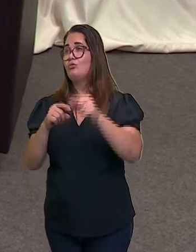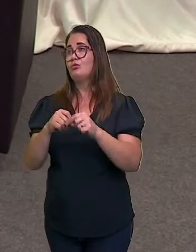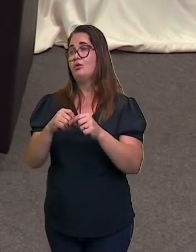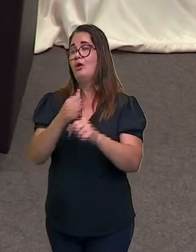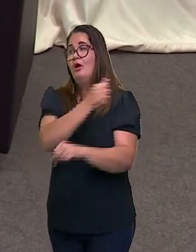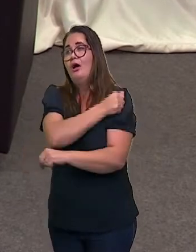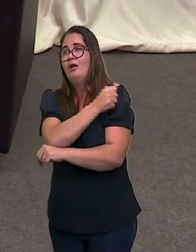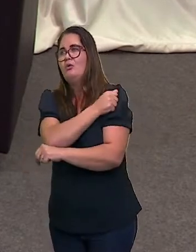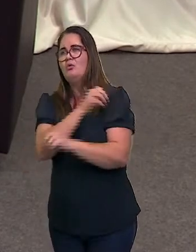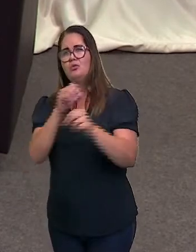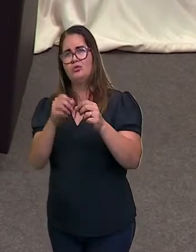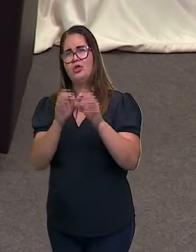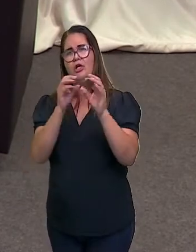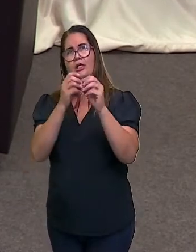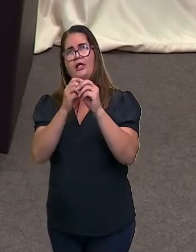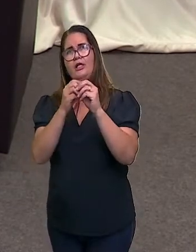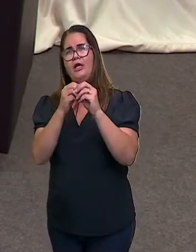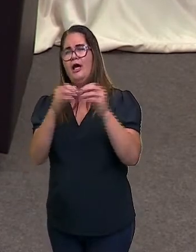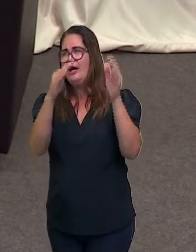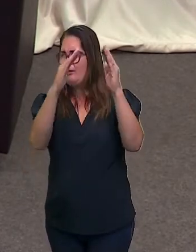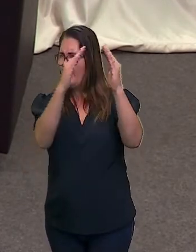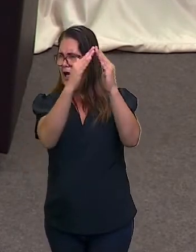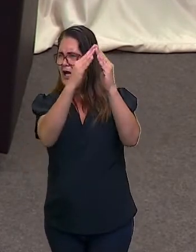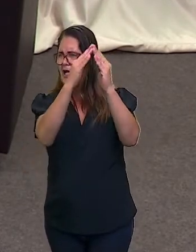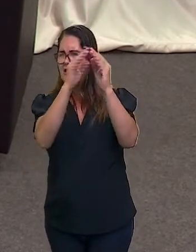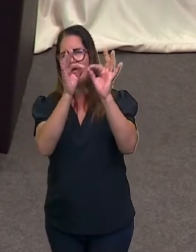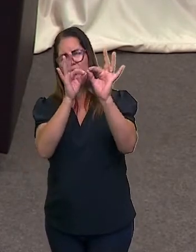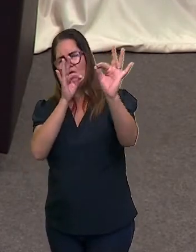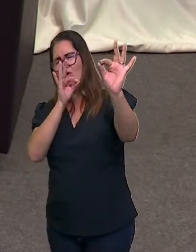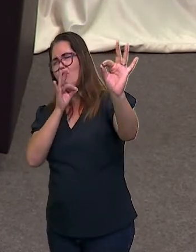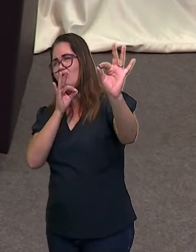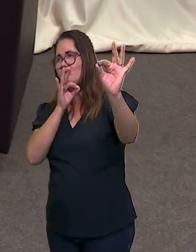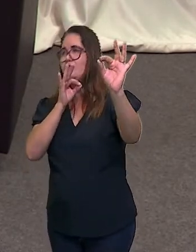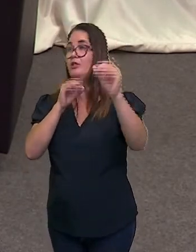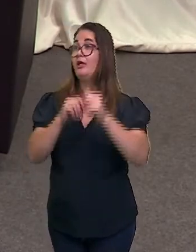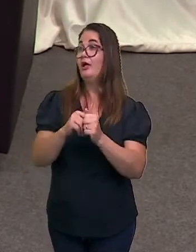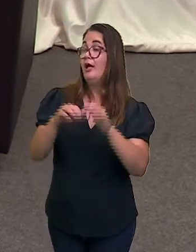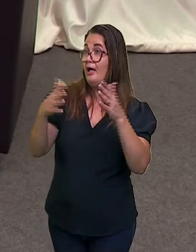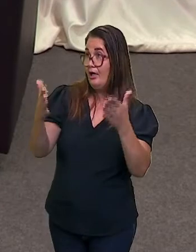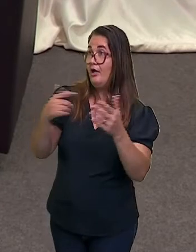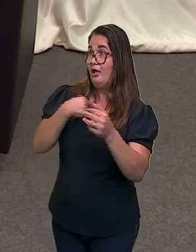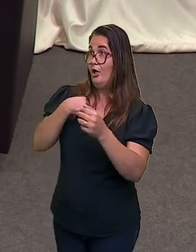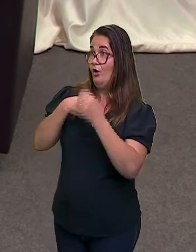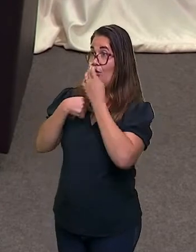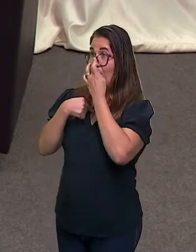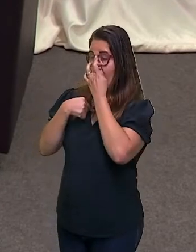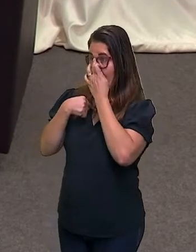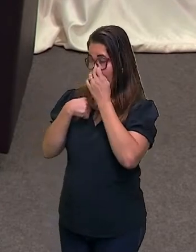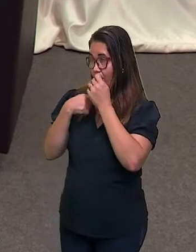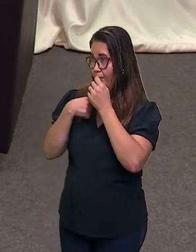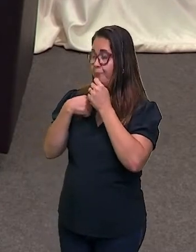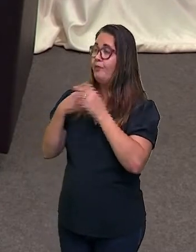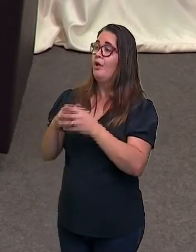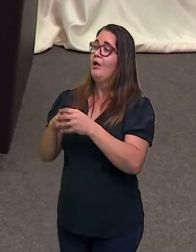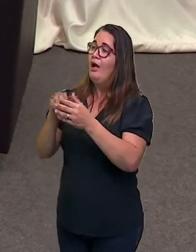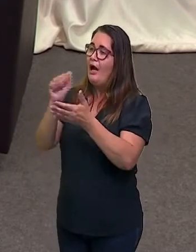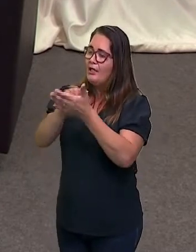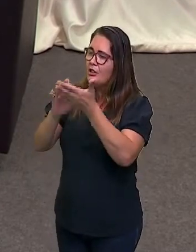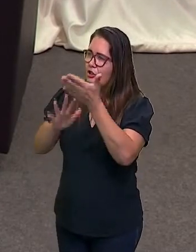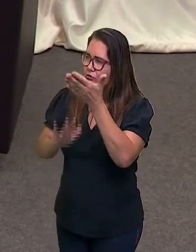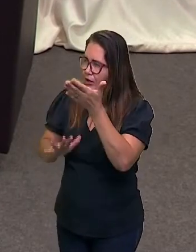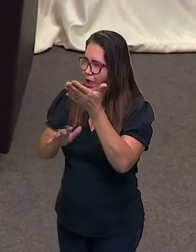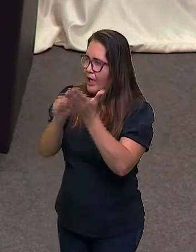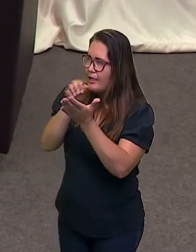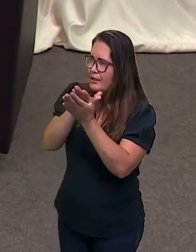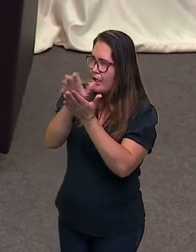tecnológico nenhum, a escola faz as impressões e eu levo para alguns alunos que é